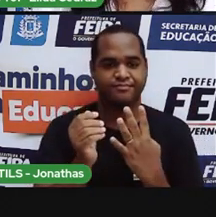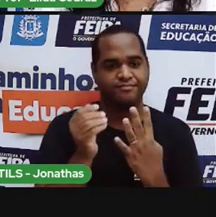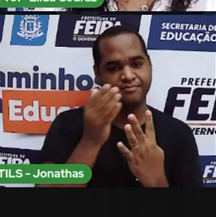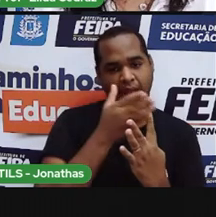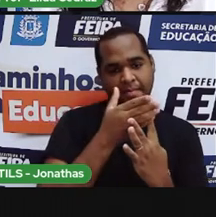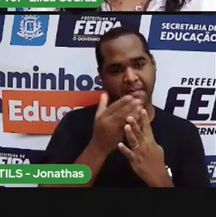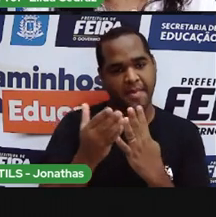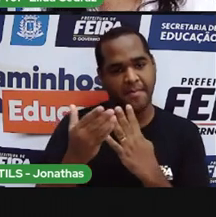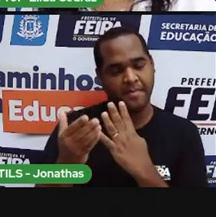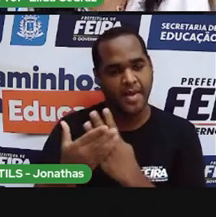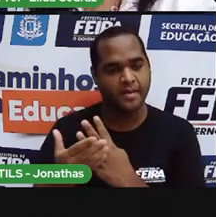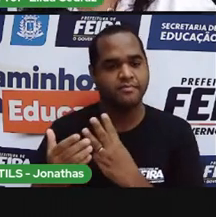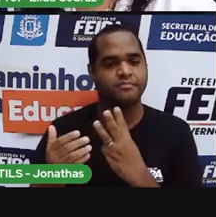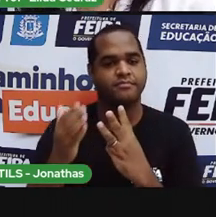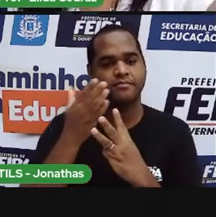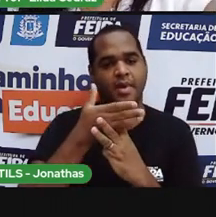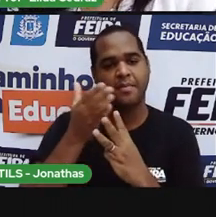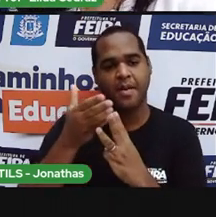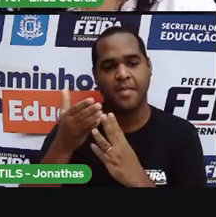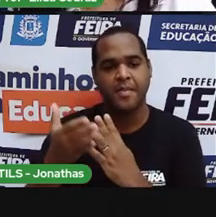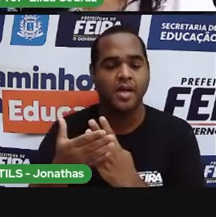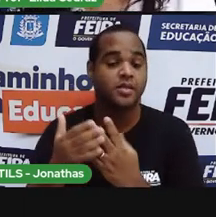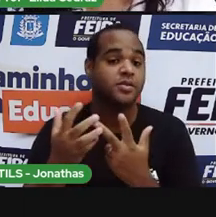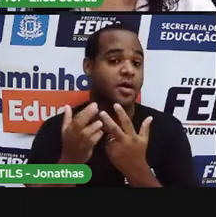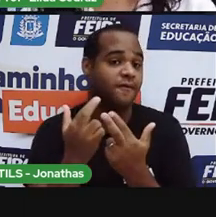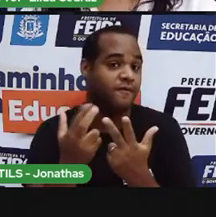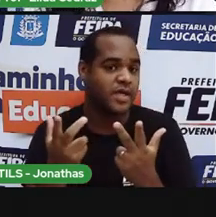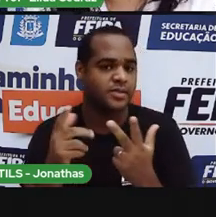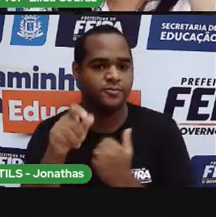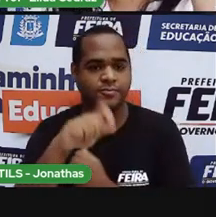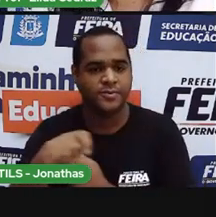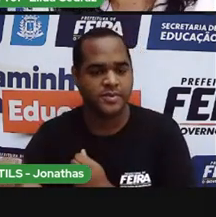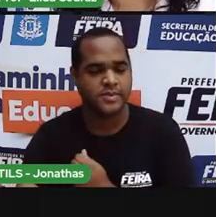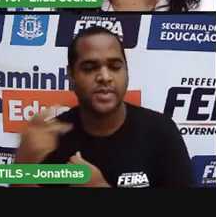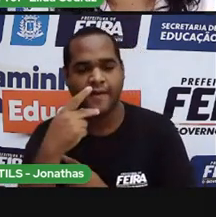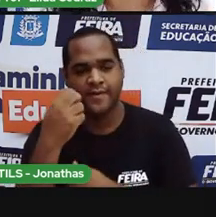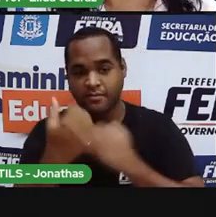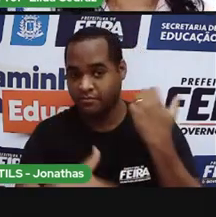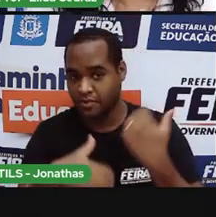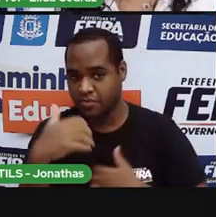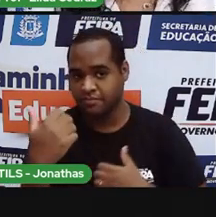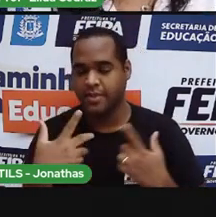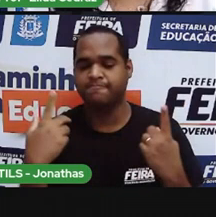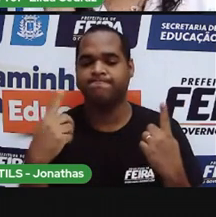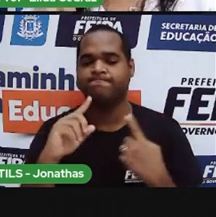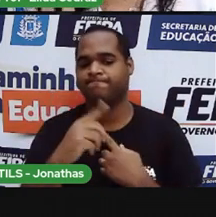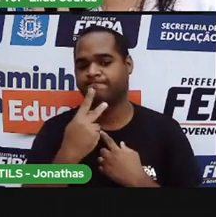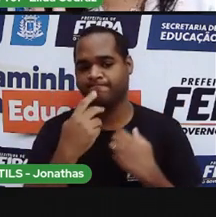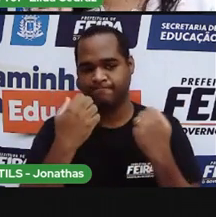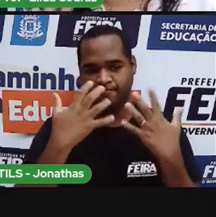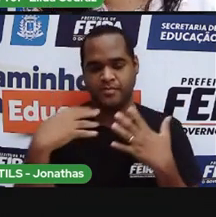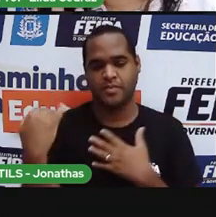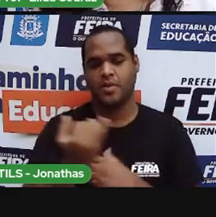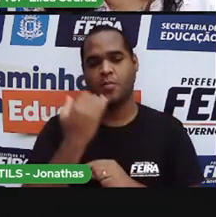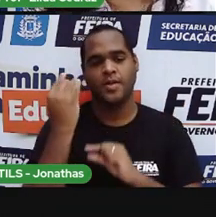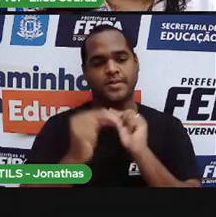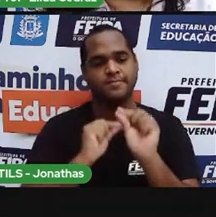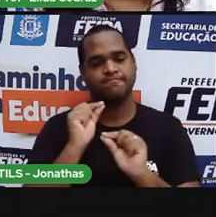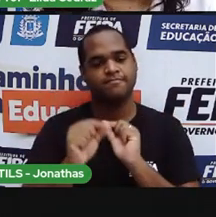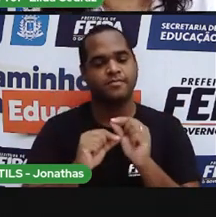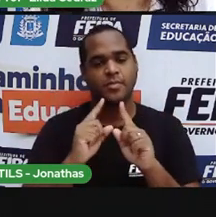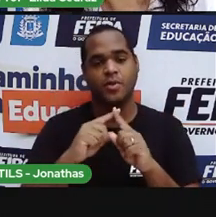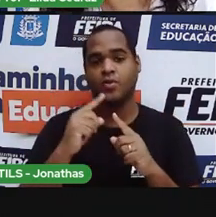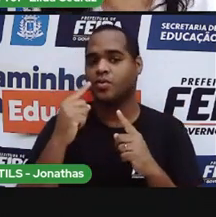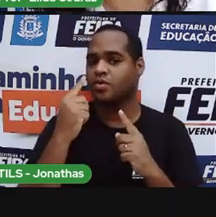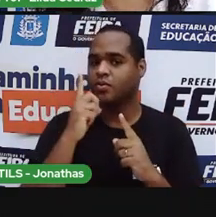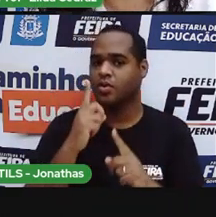separar as palavras que estão escritas aqui em sílabas. E nós vamos fazer duas